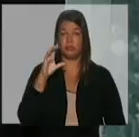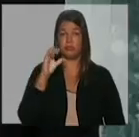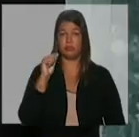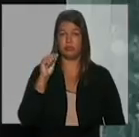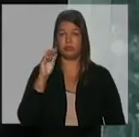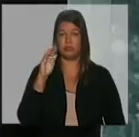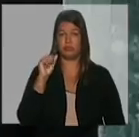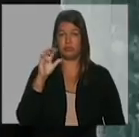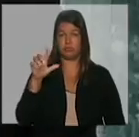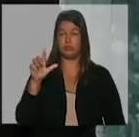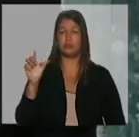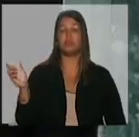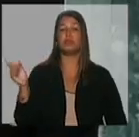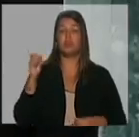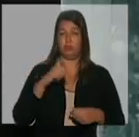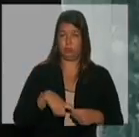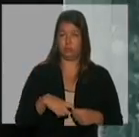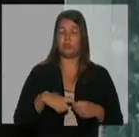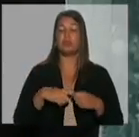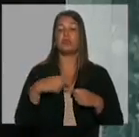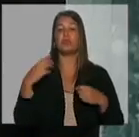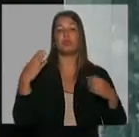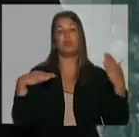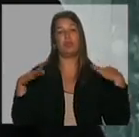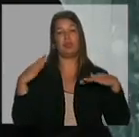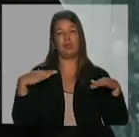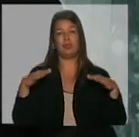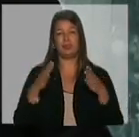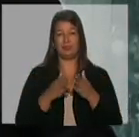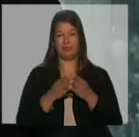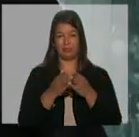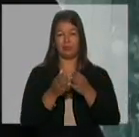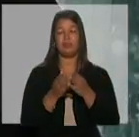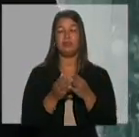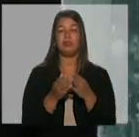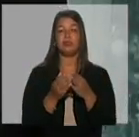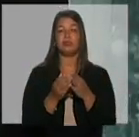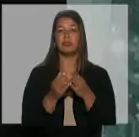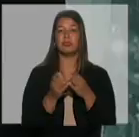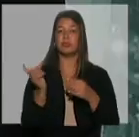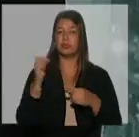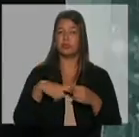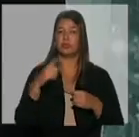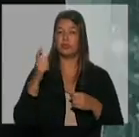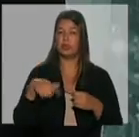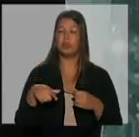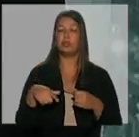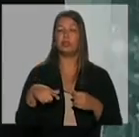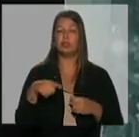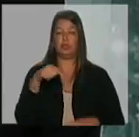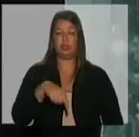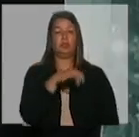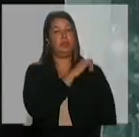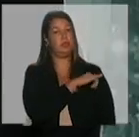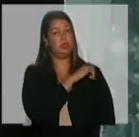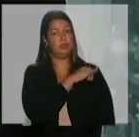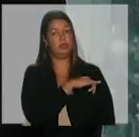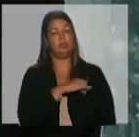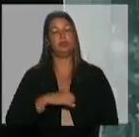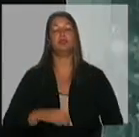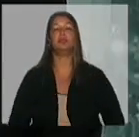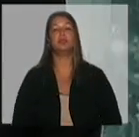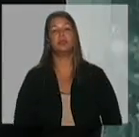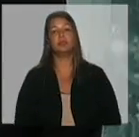uma retomada dos investimentos na indústria naval, exatamente. Né? E que realmente reativa essa indústria naval no